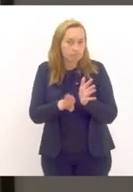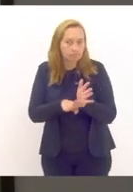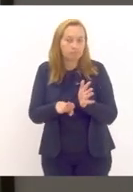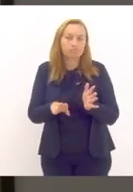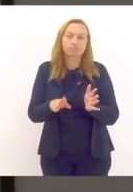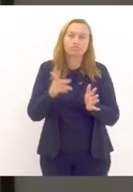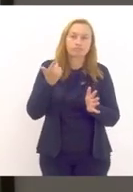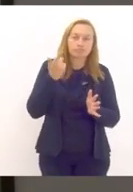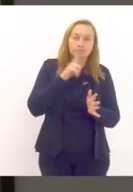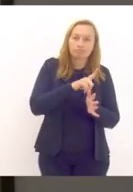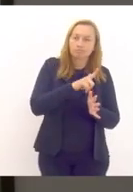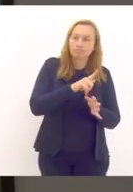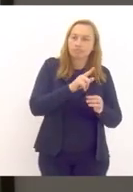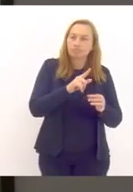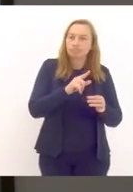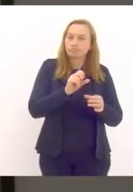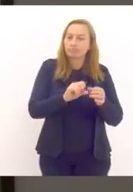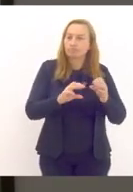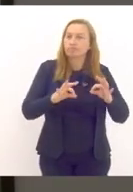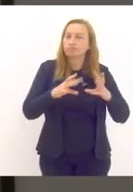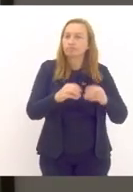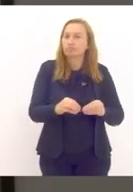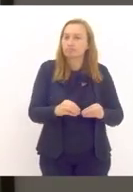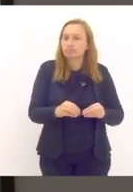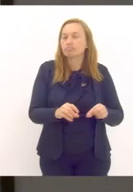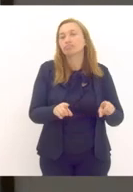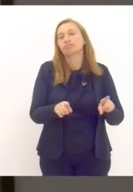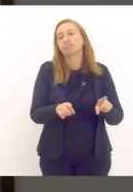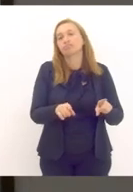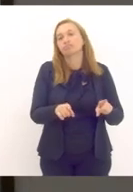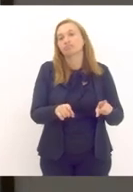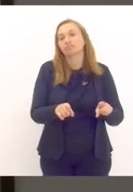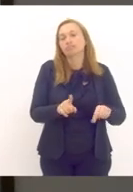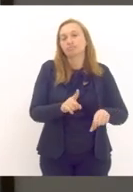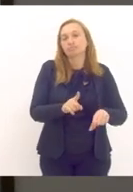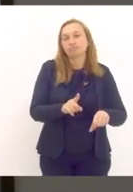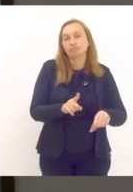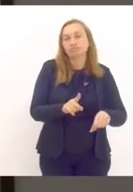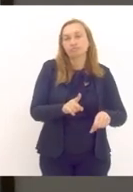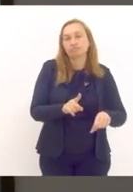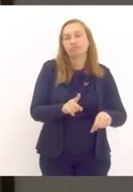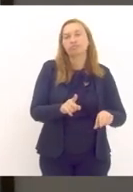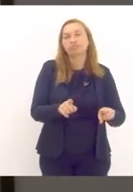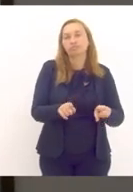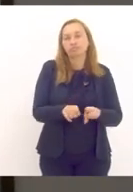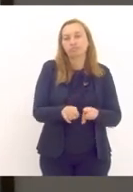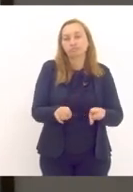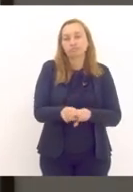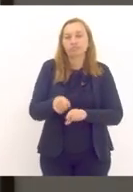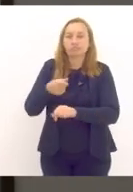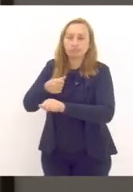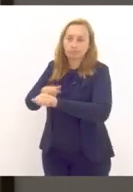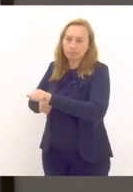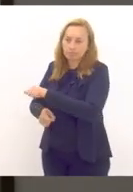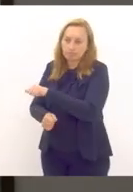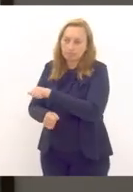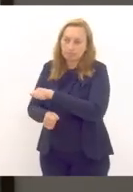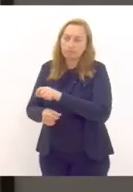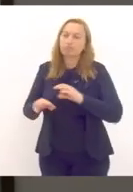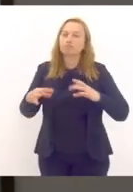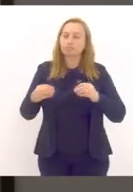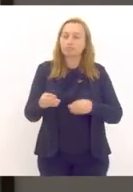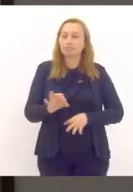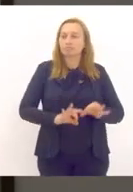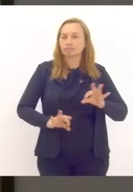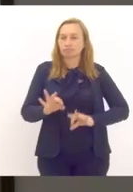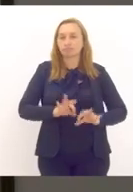recomposições ao mesmo tempo em que fizemos investimentos. Tudo isso de forma planejada. De